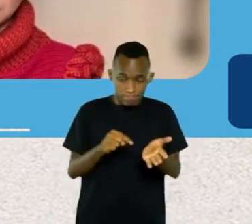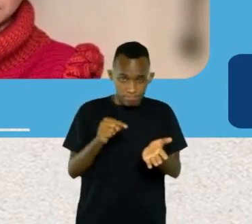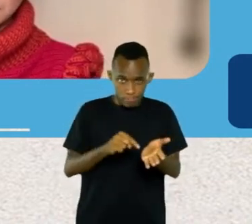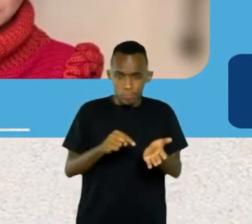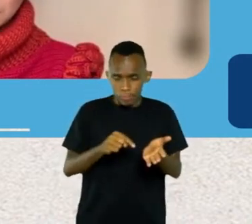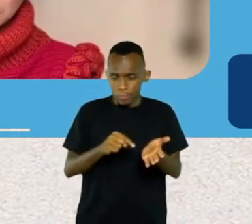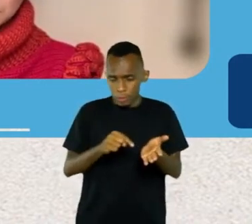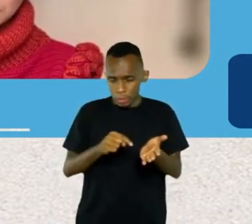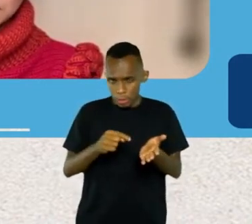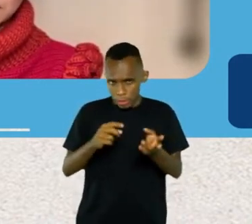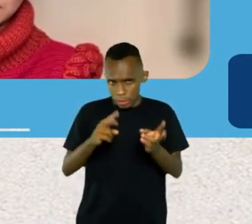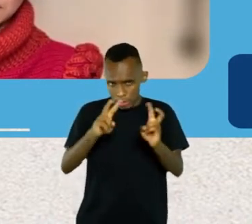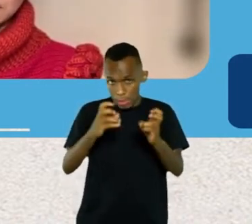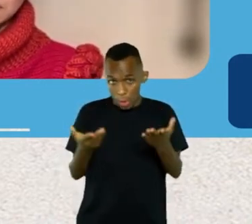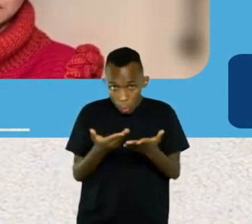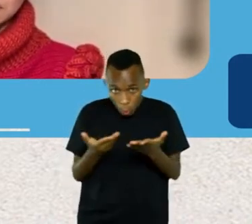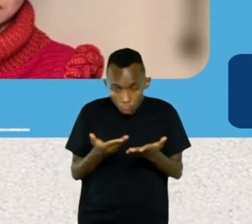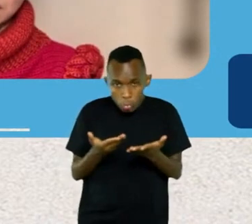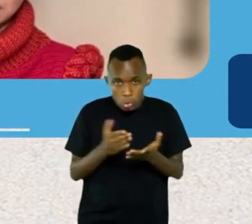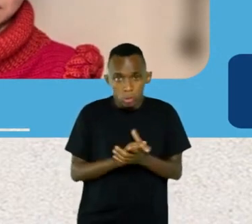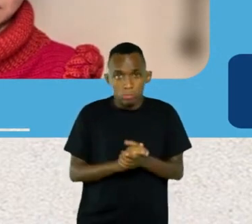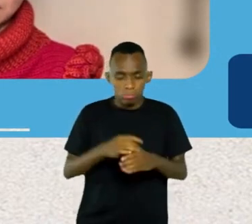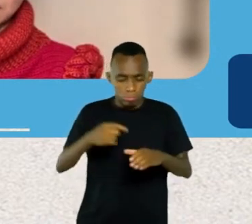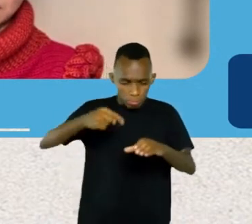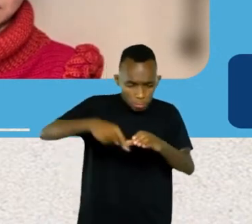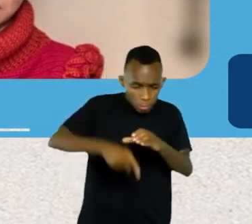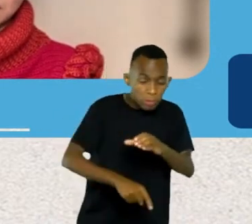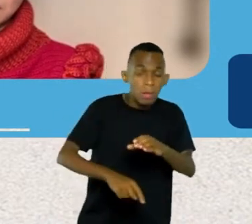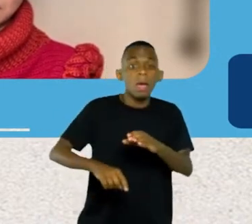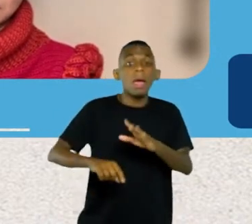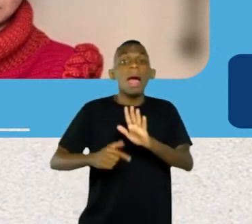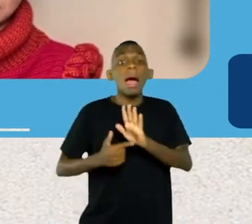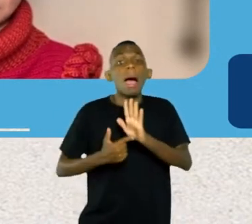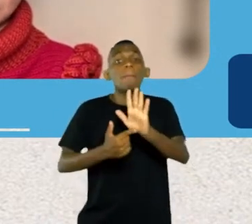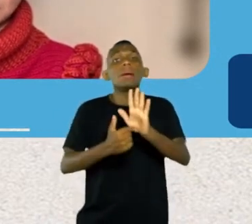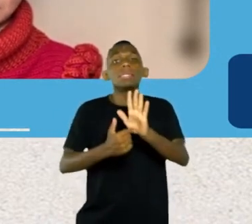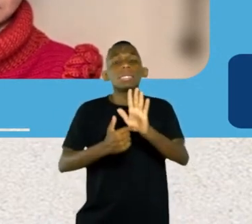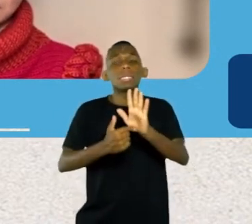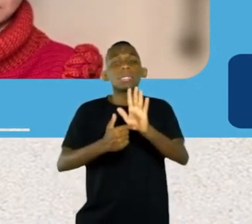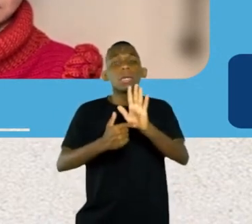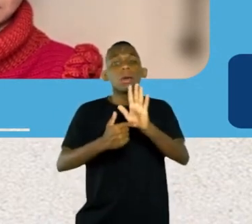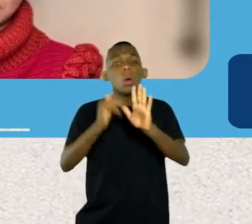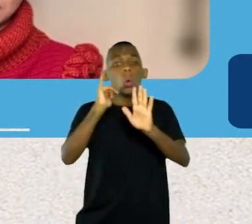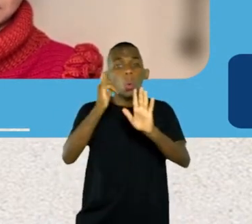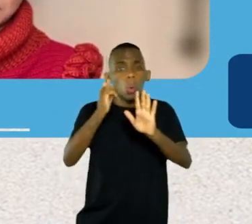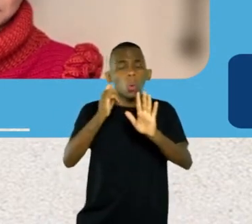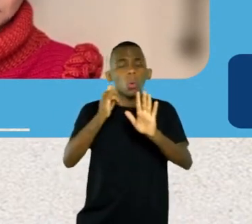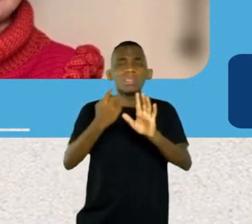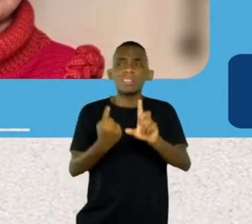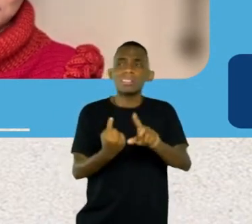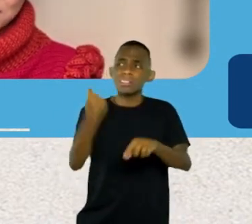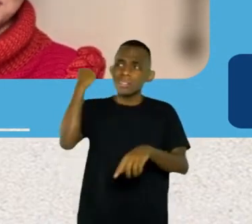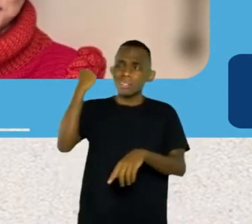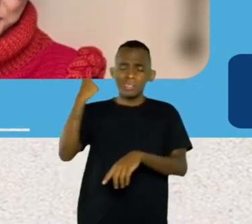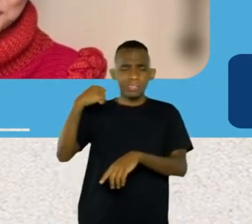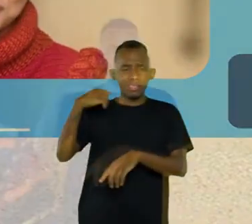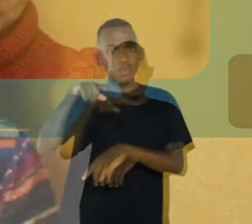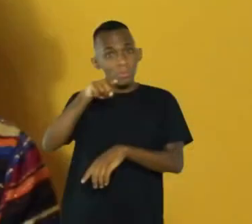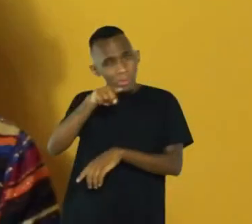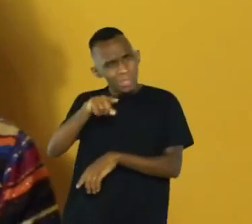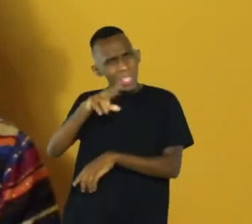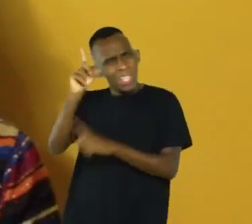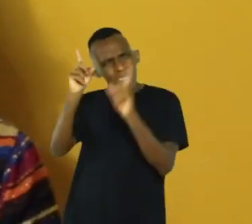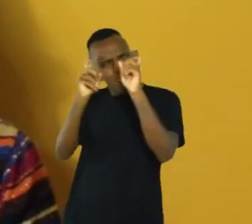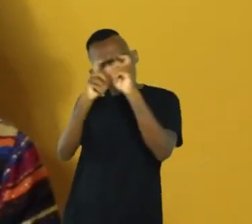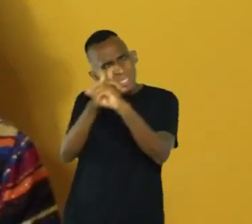aqui, O Fundo do Poço, você conta que eles te achavam uma menina difícil, né? Isso é muito difícil, Cris, é muito